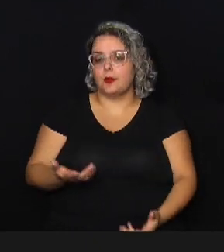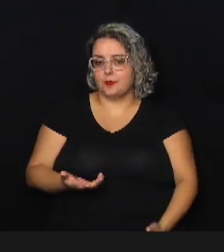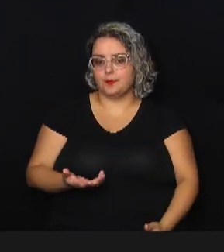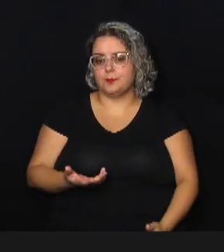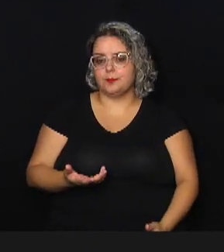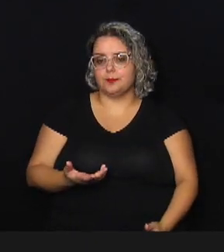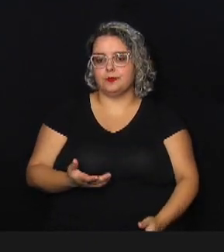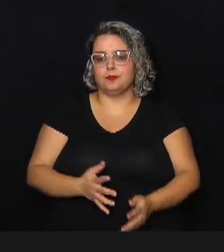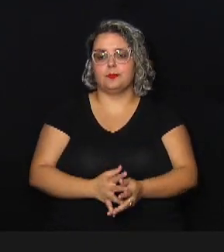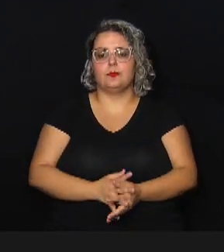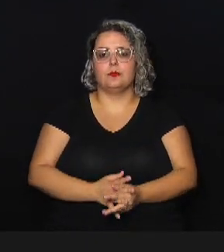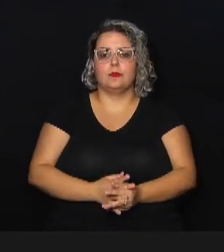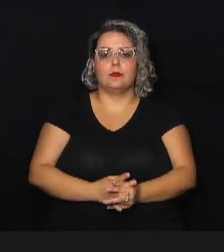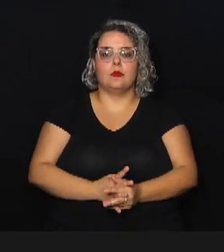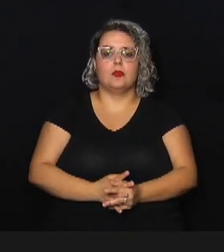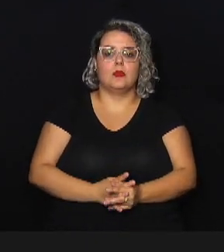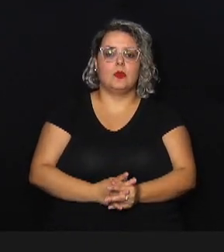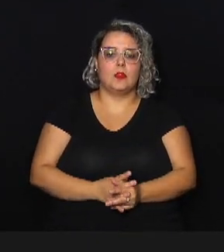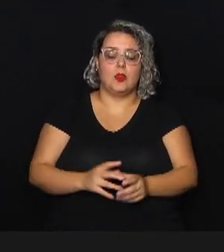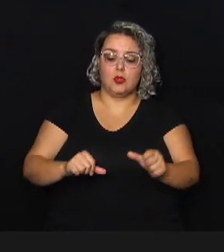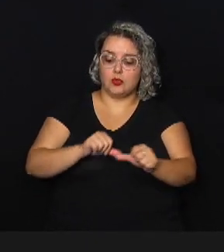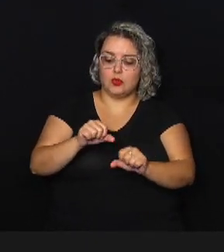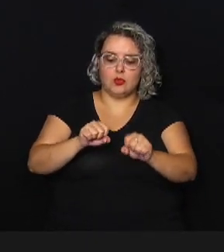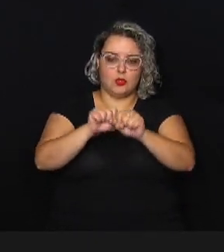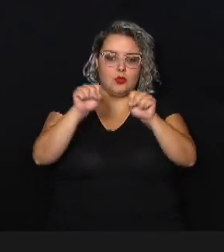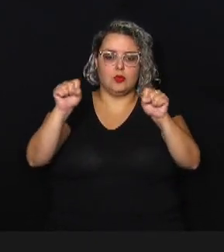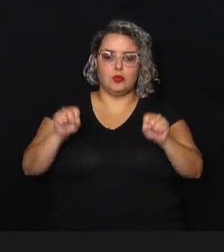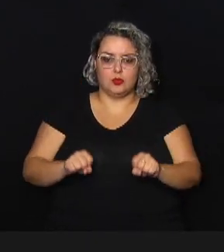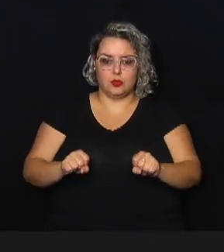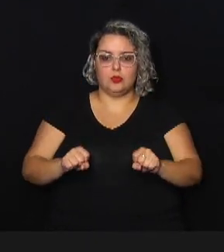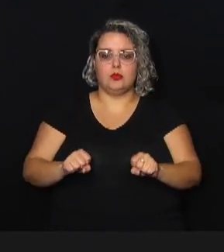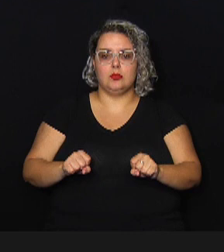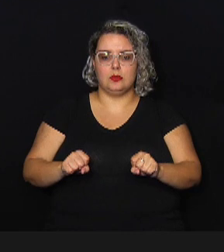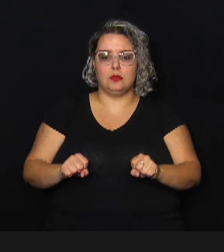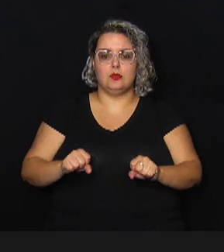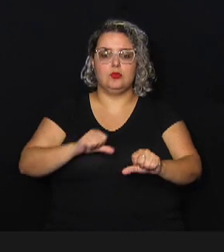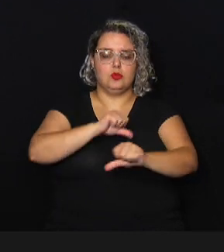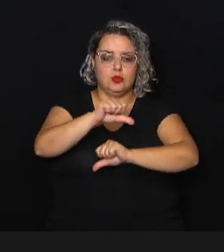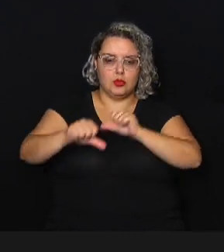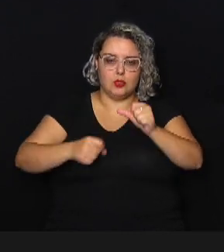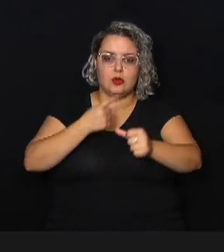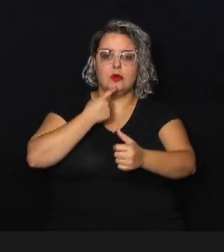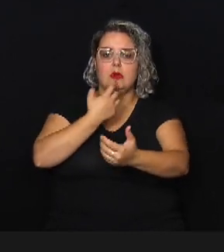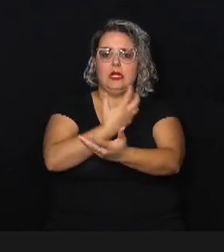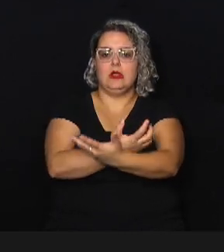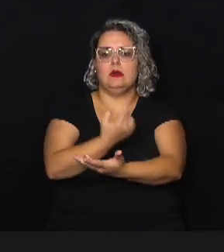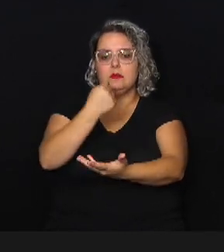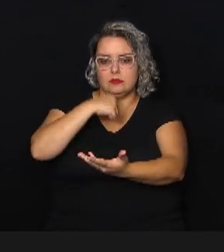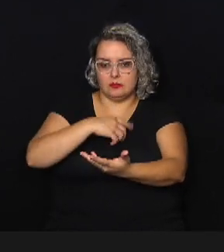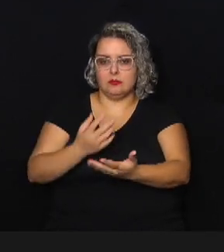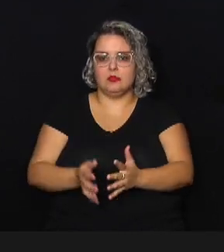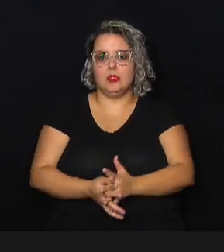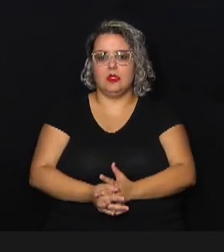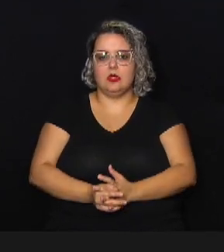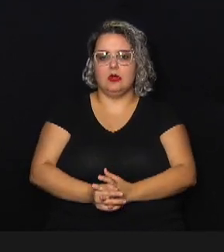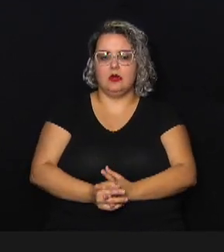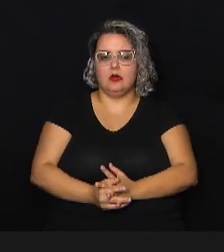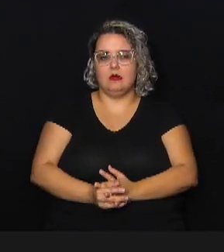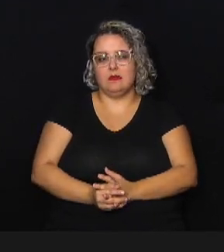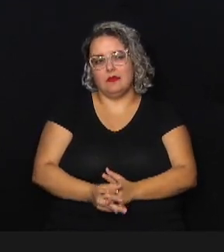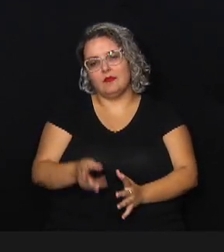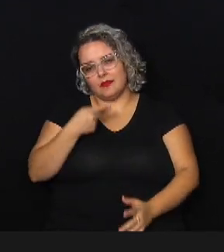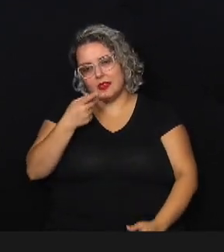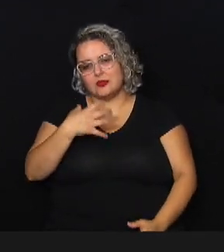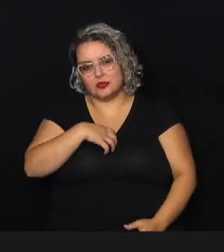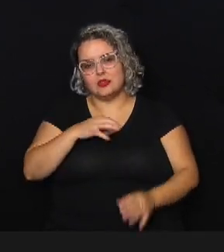você trocar o sistema imunológico, trocar a medula óssea do paciente, tá? E falando bem simples, tá? Como